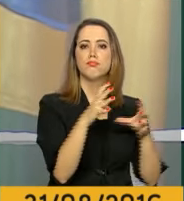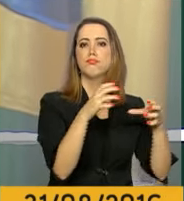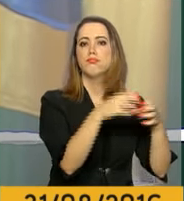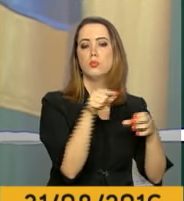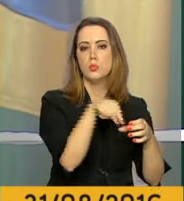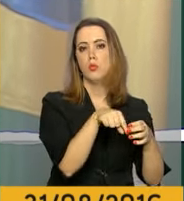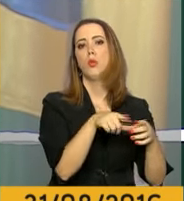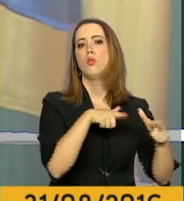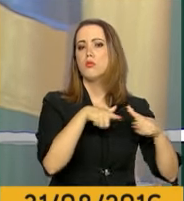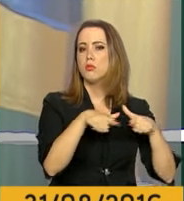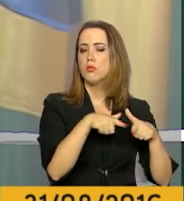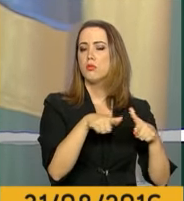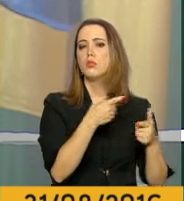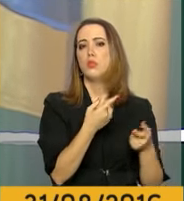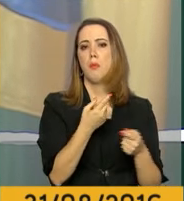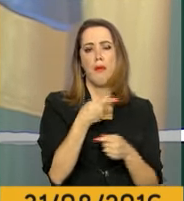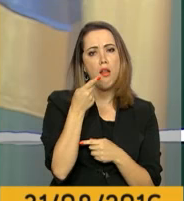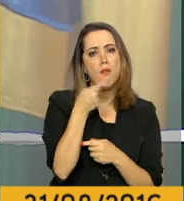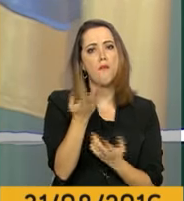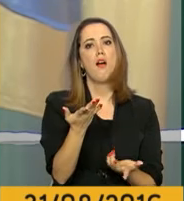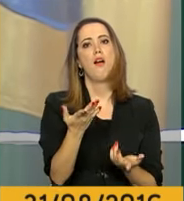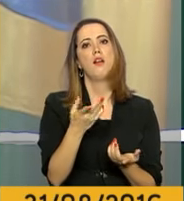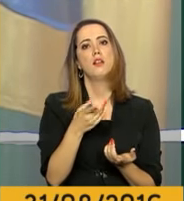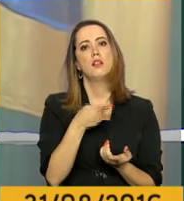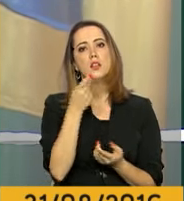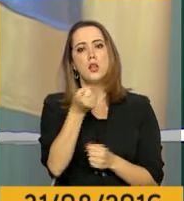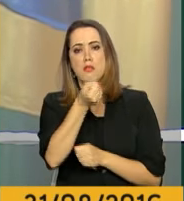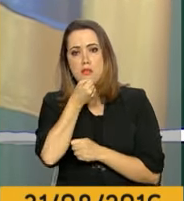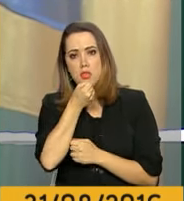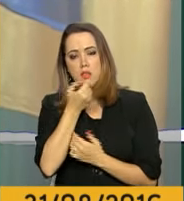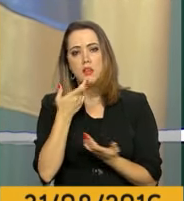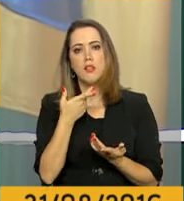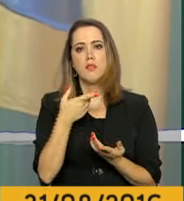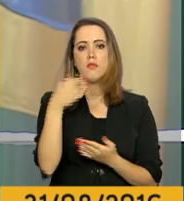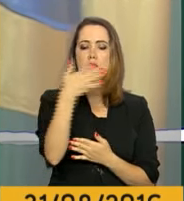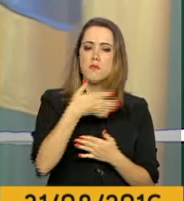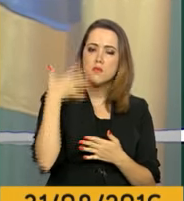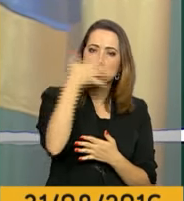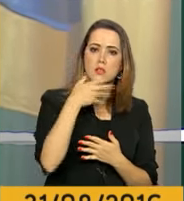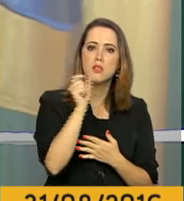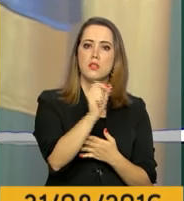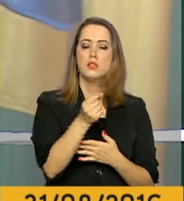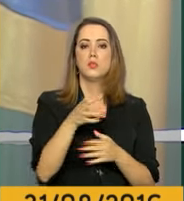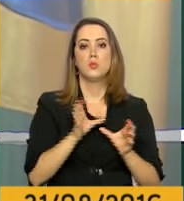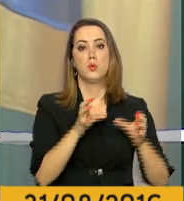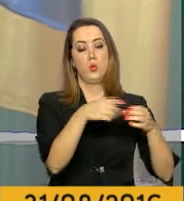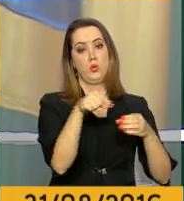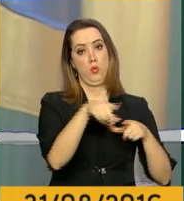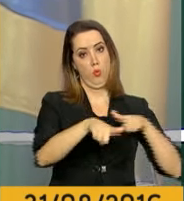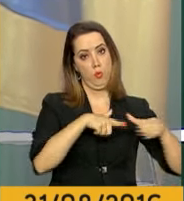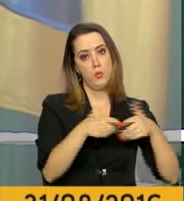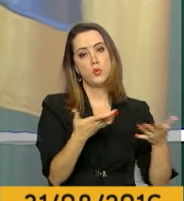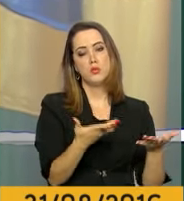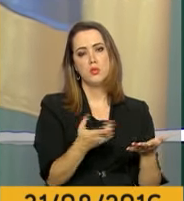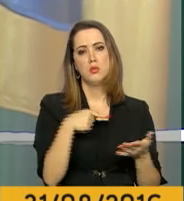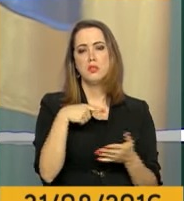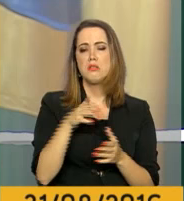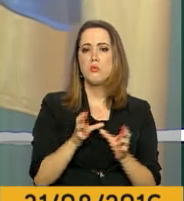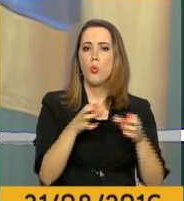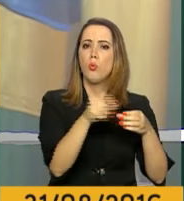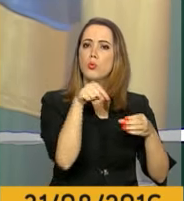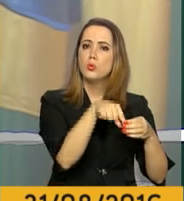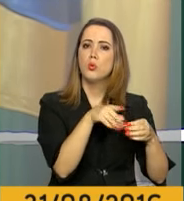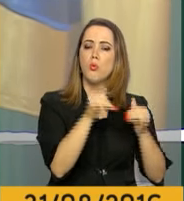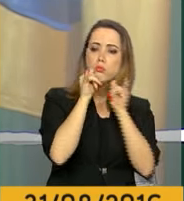da sua área e se manifeste, dá entrevistas sobre sua área, né, porque quando você fala sobre a sua área, você